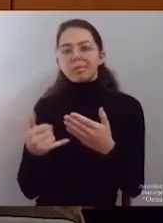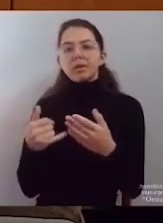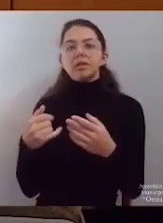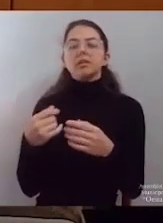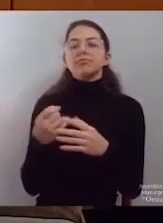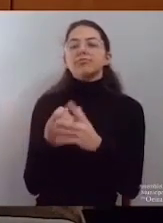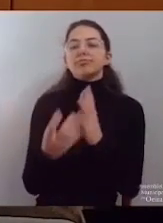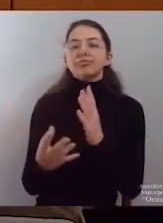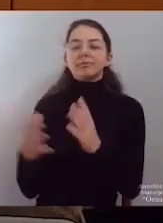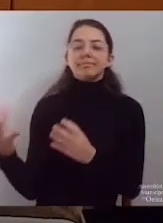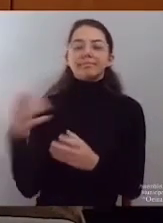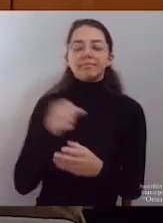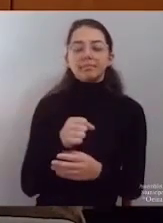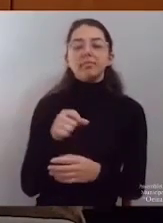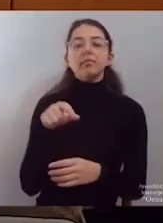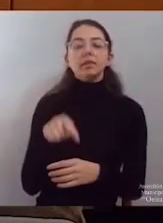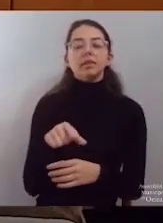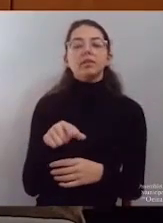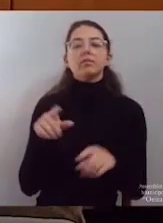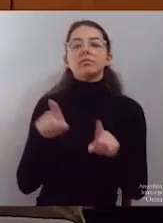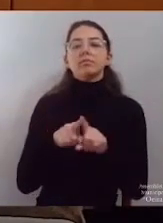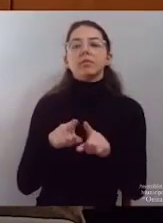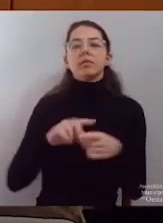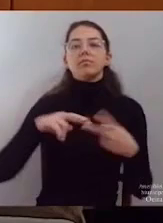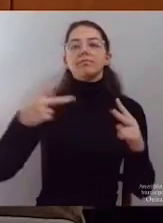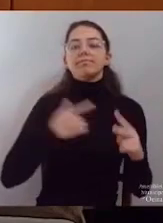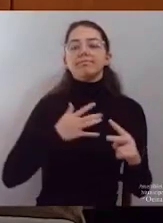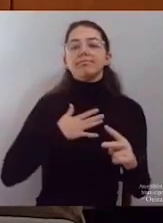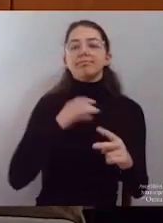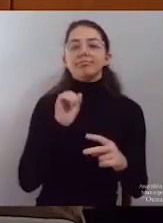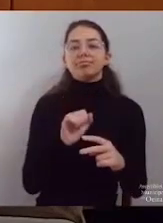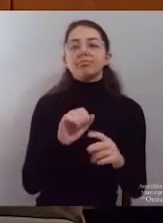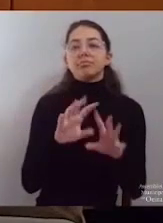ao montante global das despesas da munícipia. Ora, este